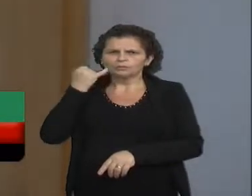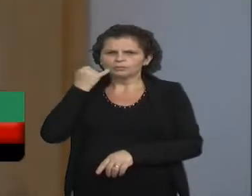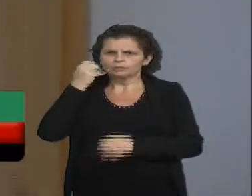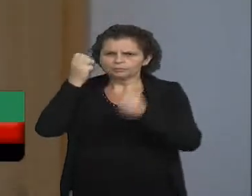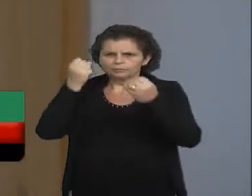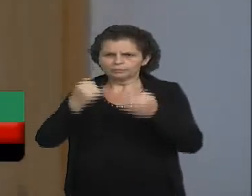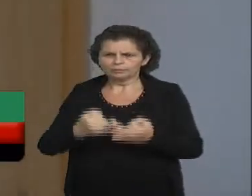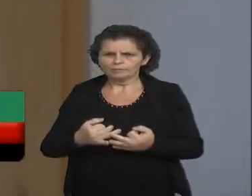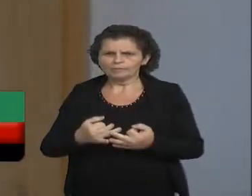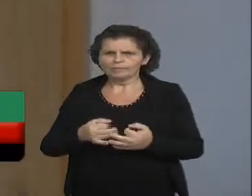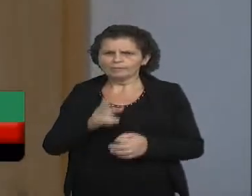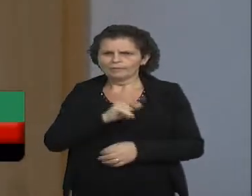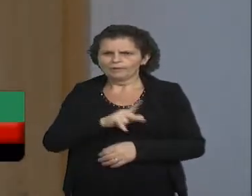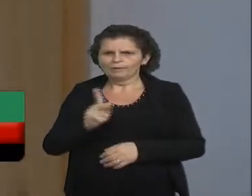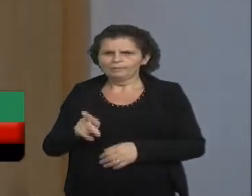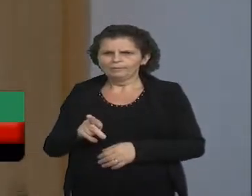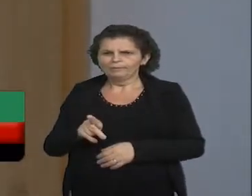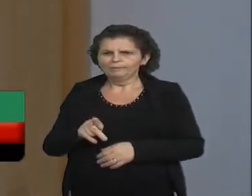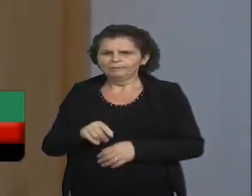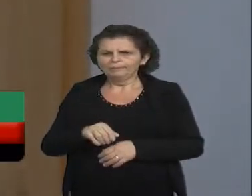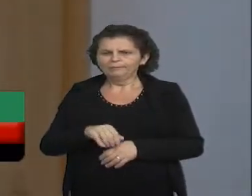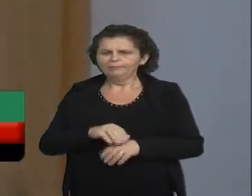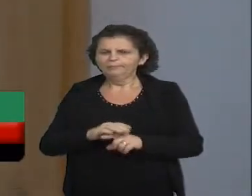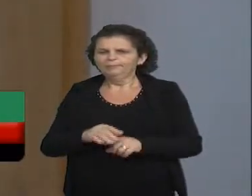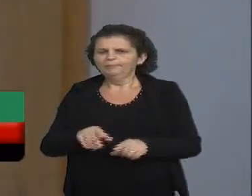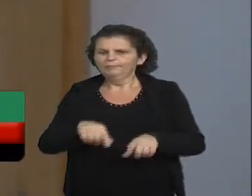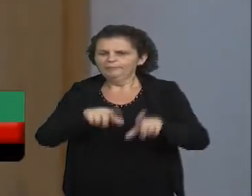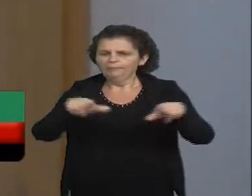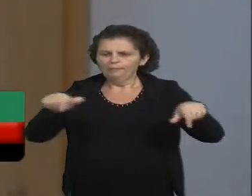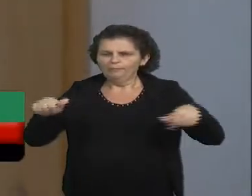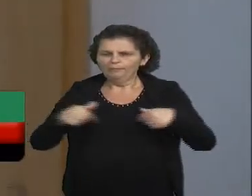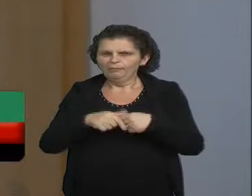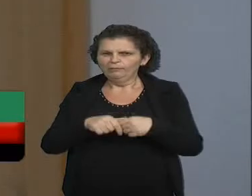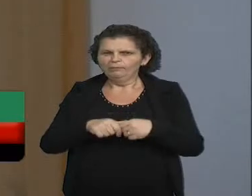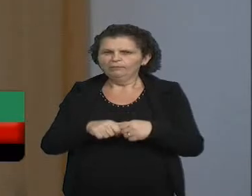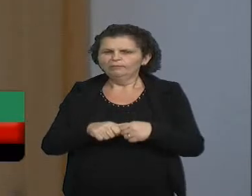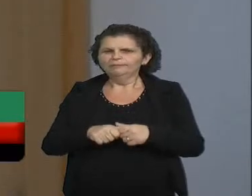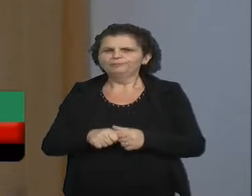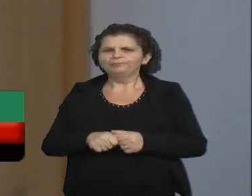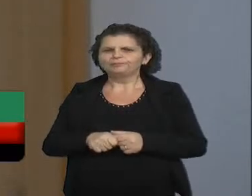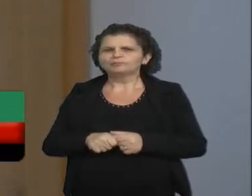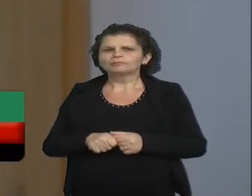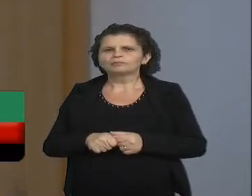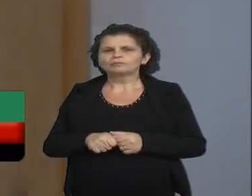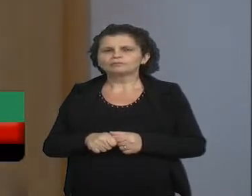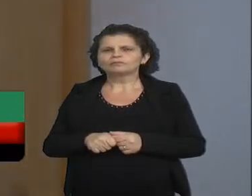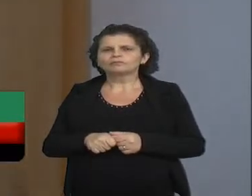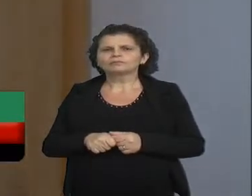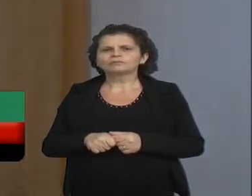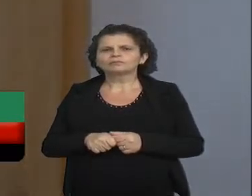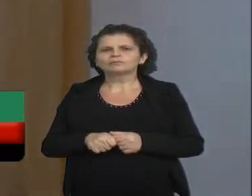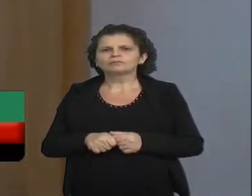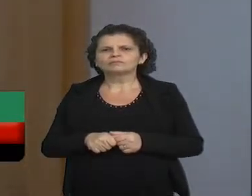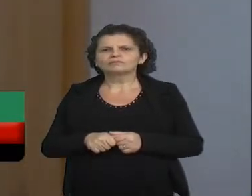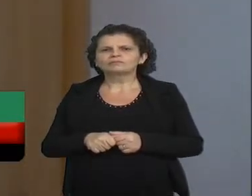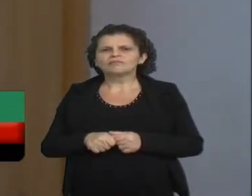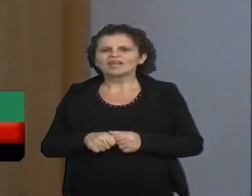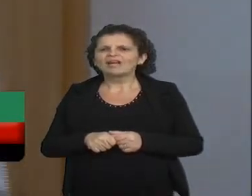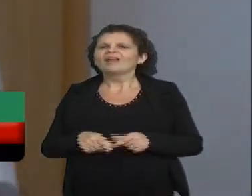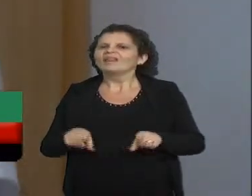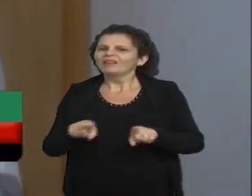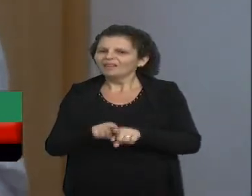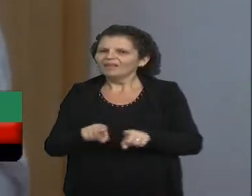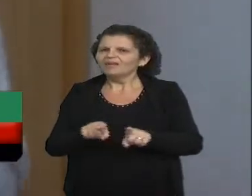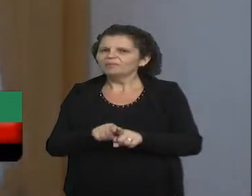de um caso de um professor que, numa sala de aula, aparece. Não sei se foi isso, vereadora. Me corrija se eu estiver errado, que